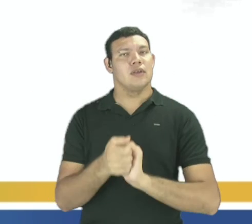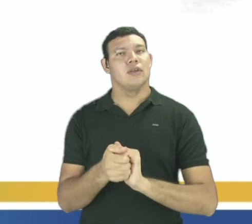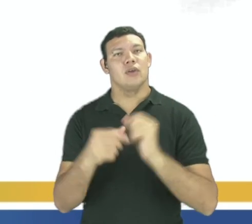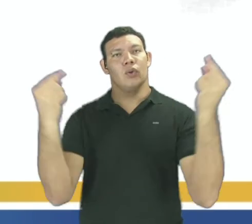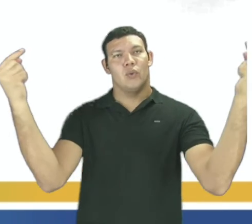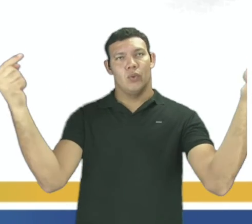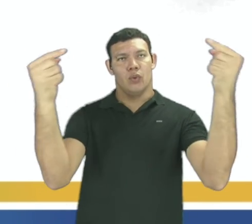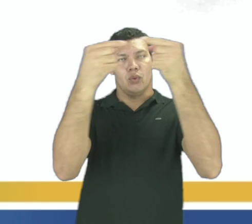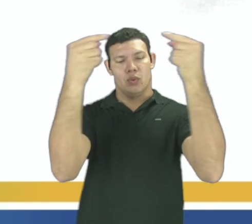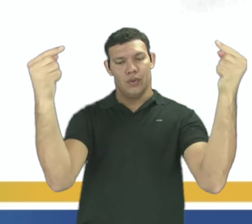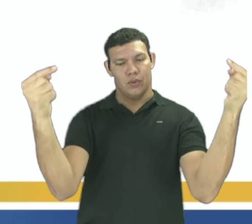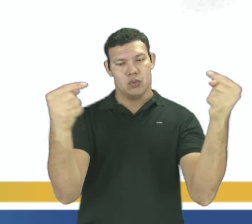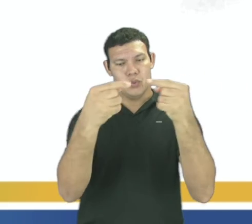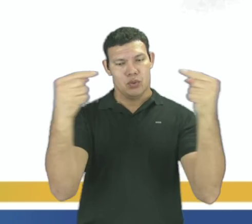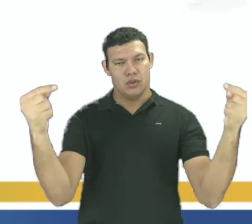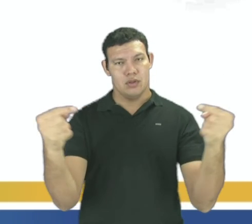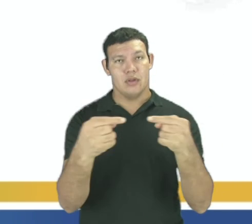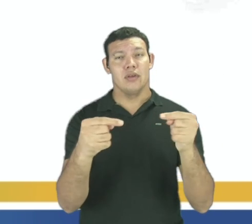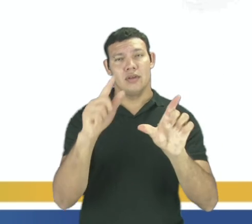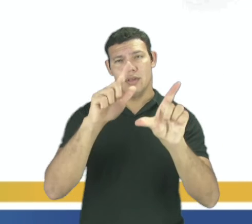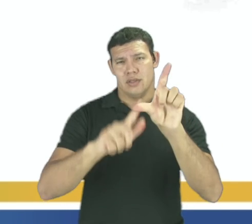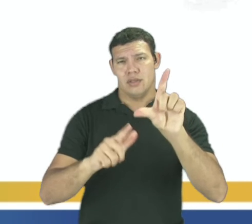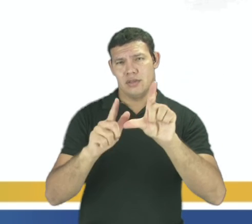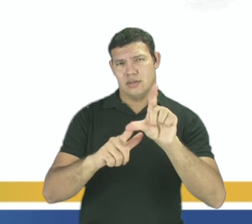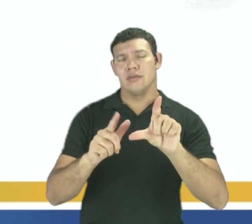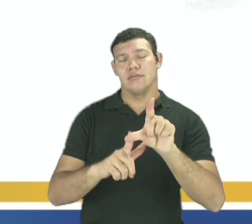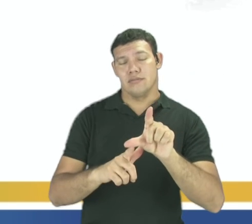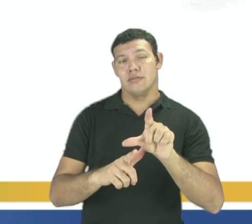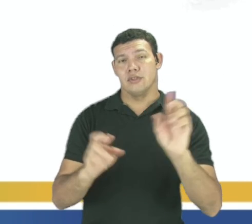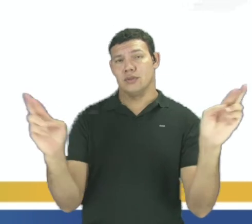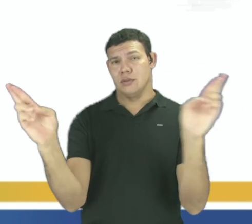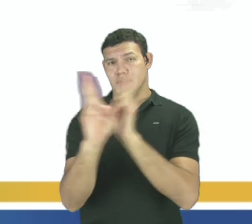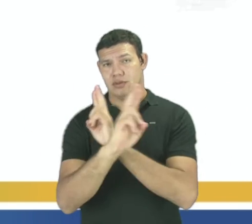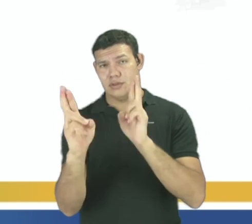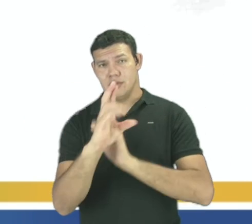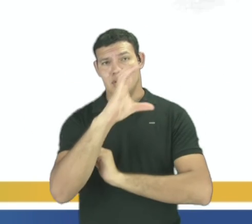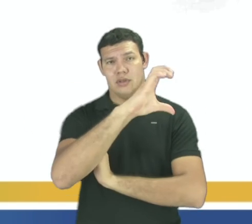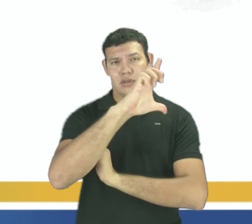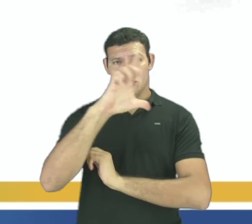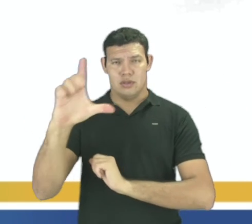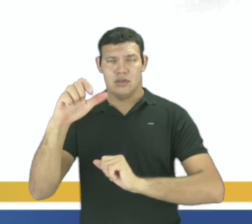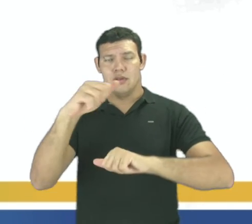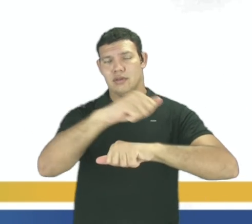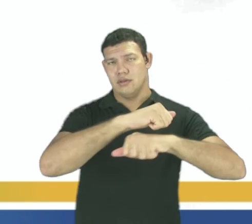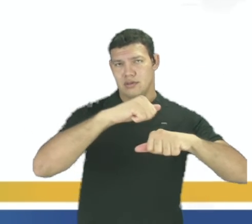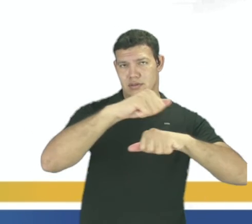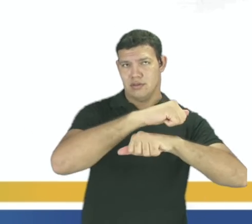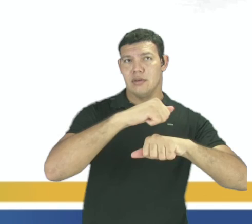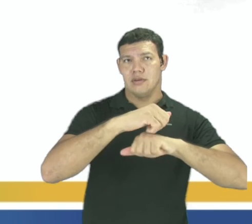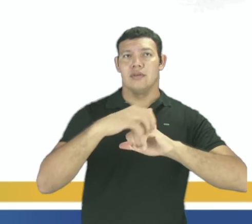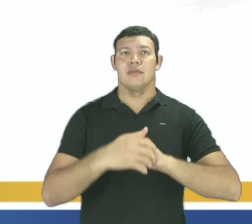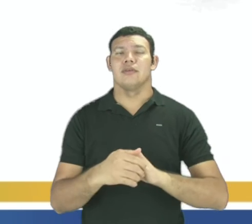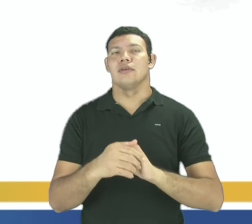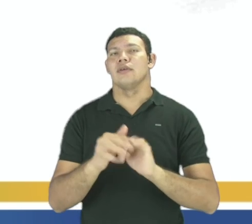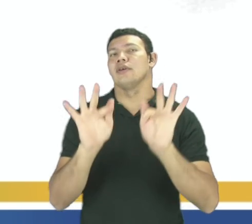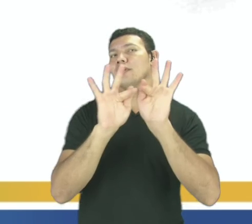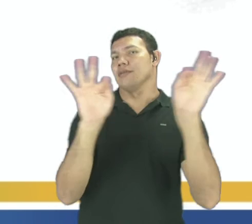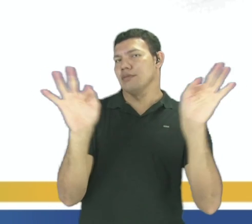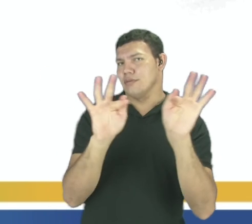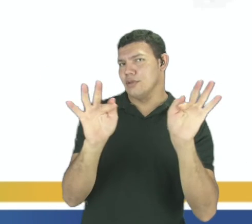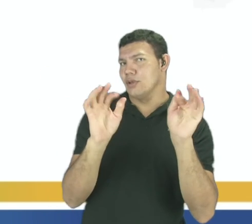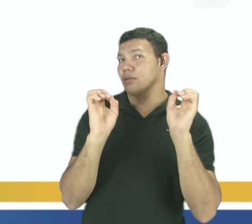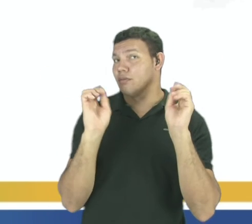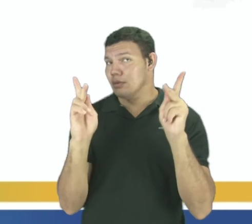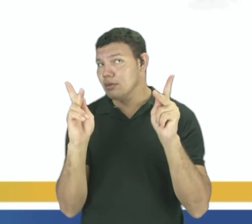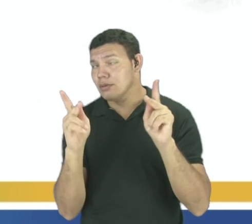atribuir a letra que se refere às classificações dos advérbios nessas frases. Então,